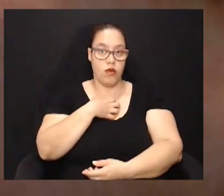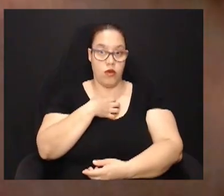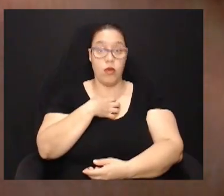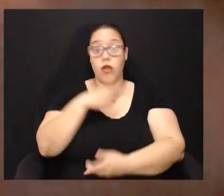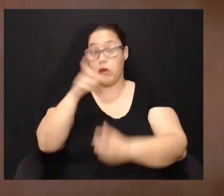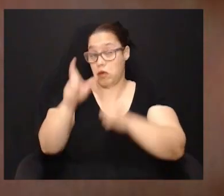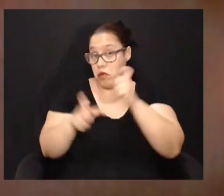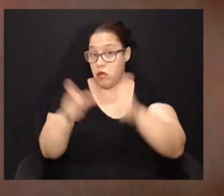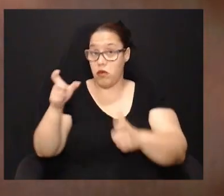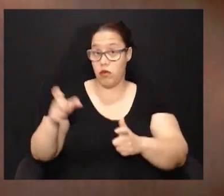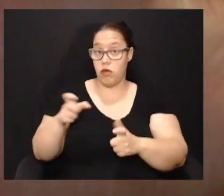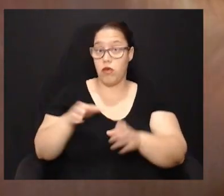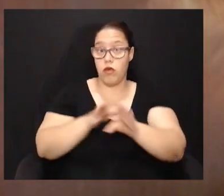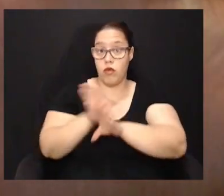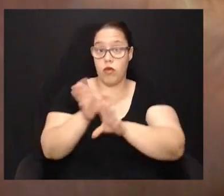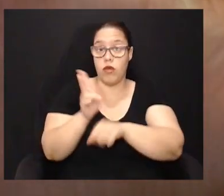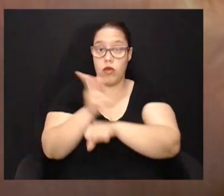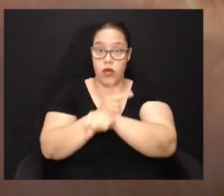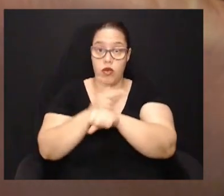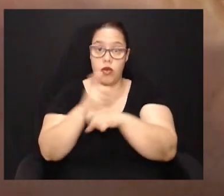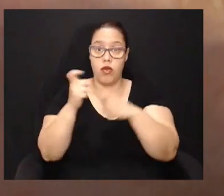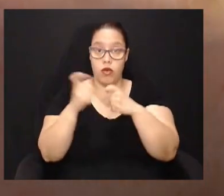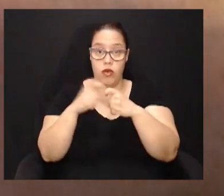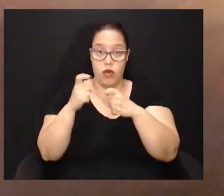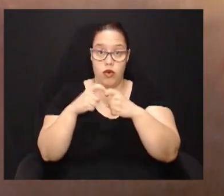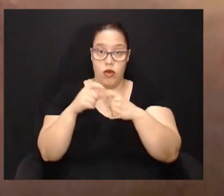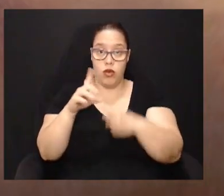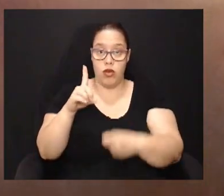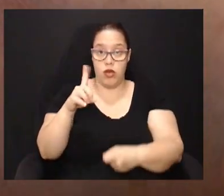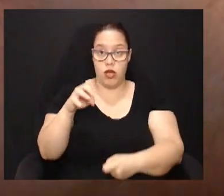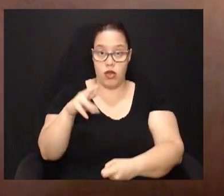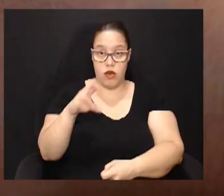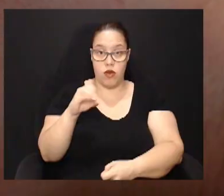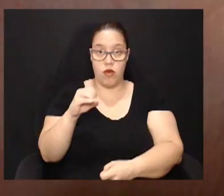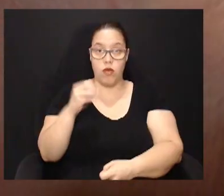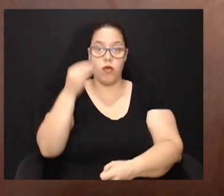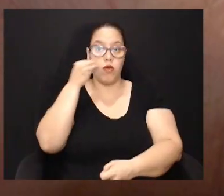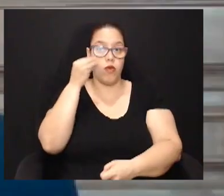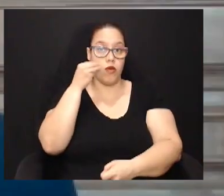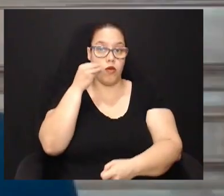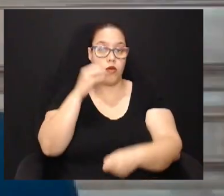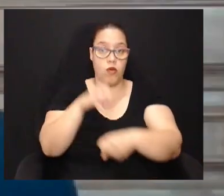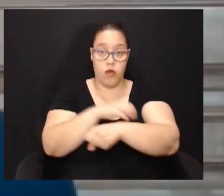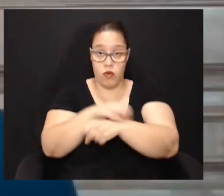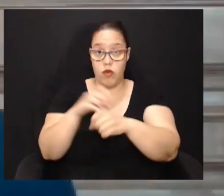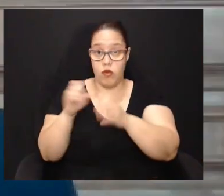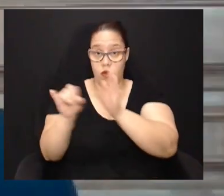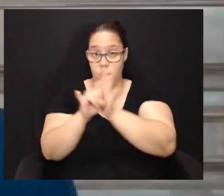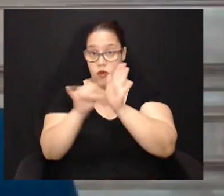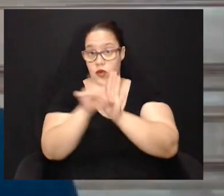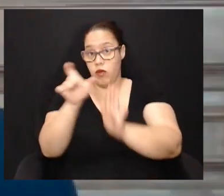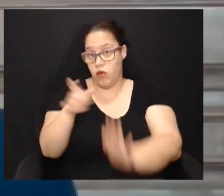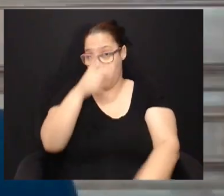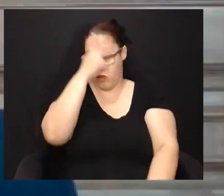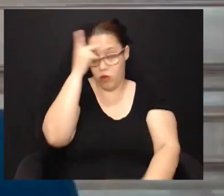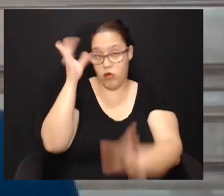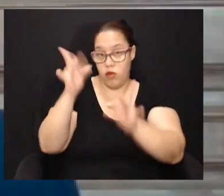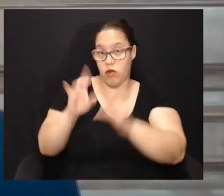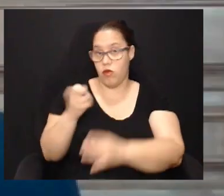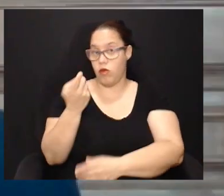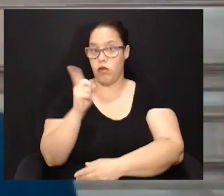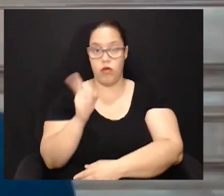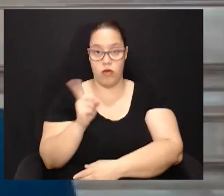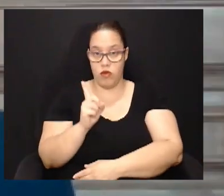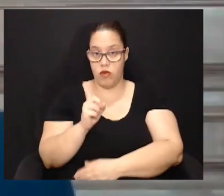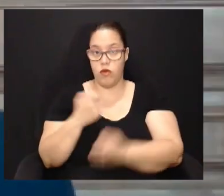em determinadas pessoas, e a recomendação é que procure um médico dermatologista para poder fazer os testes de alergia, para poder identificar se aquela pessoa